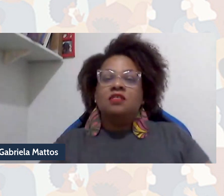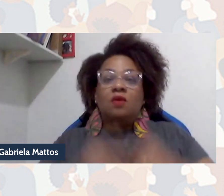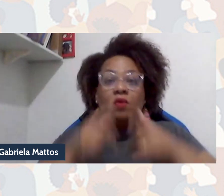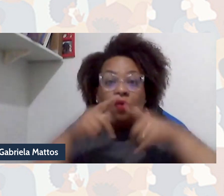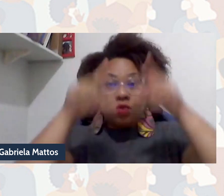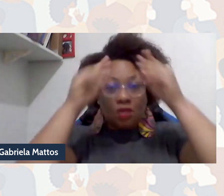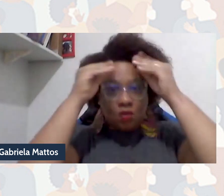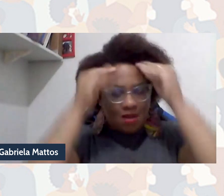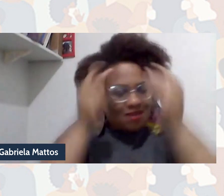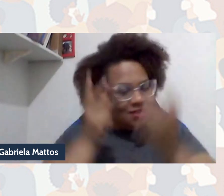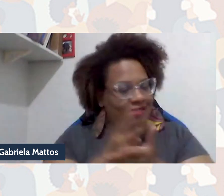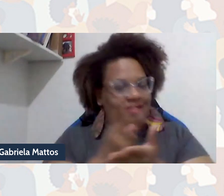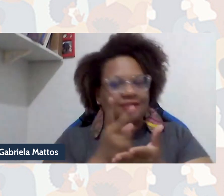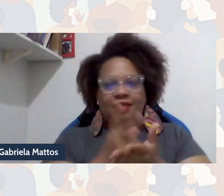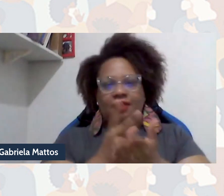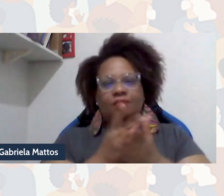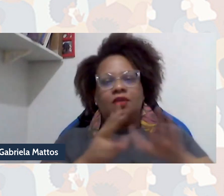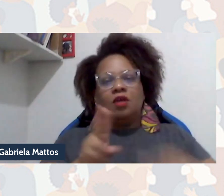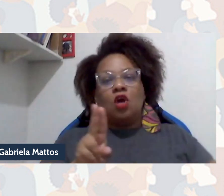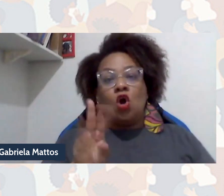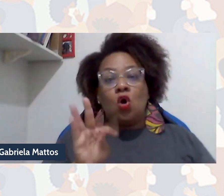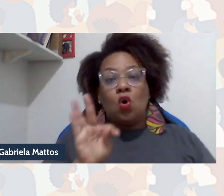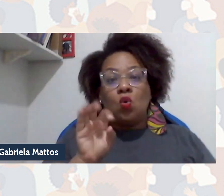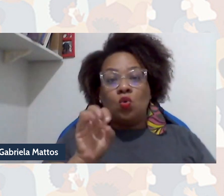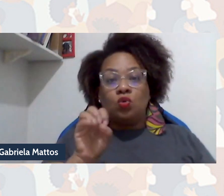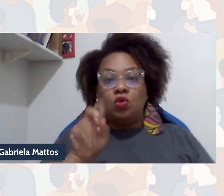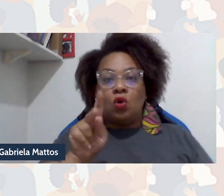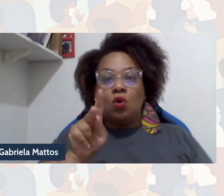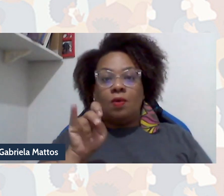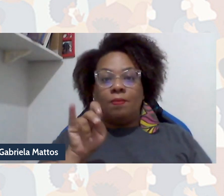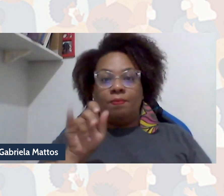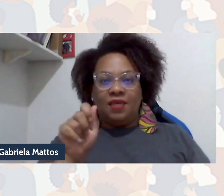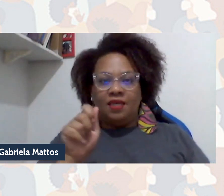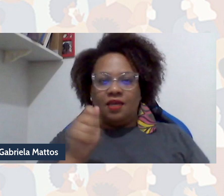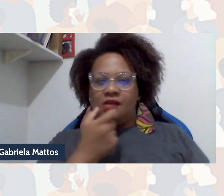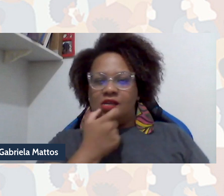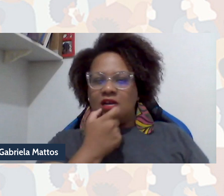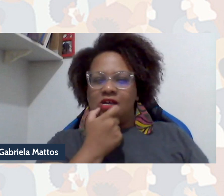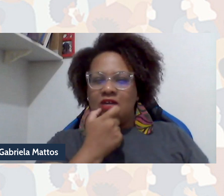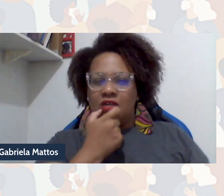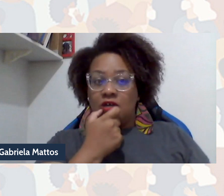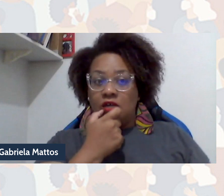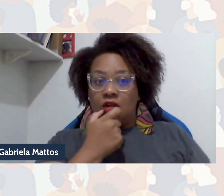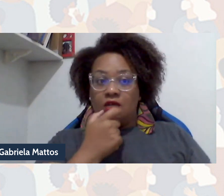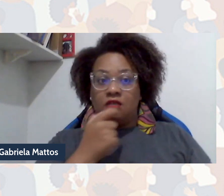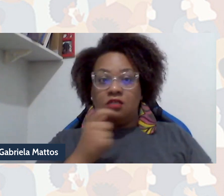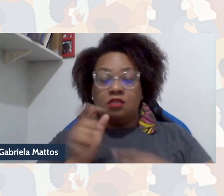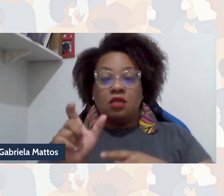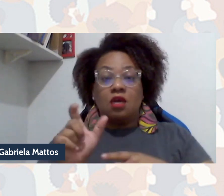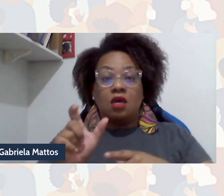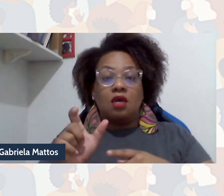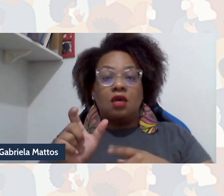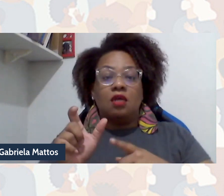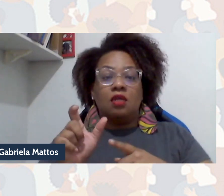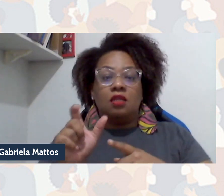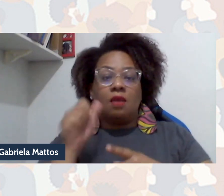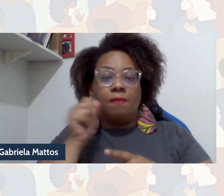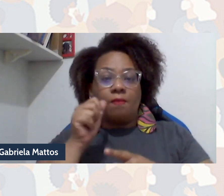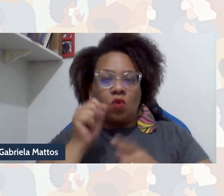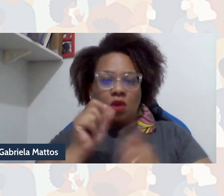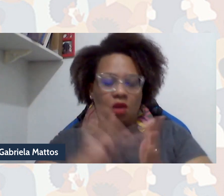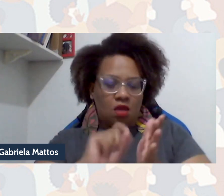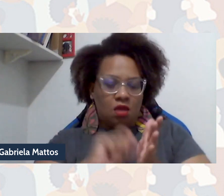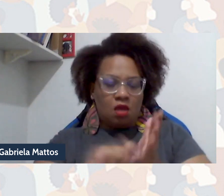of Language in Contemporary Feminist Literary Dystopias, da Ildne Cavalcante, da UFAL, eu tive a honra